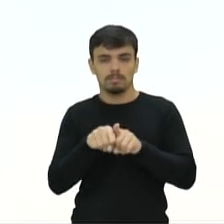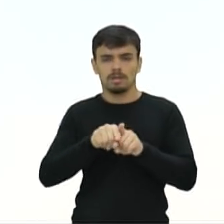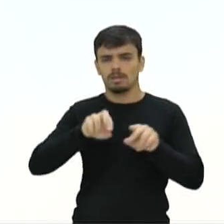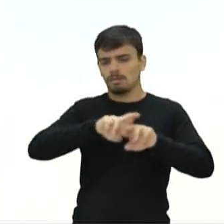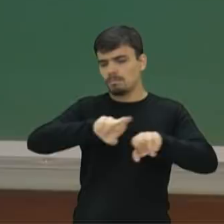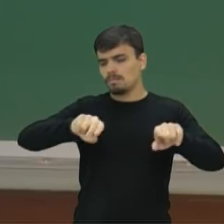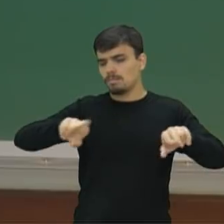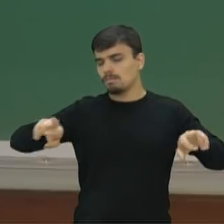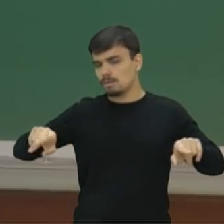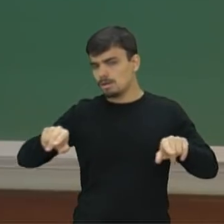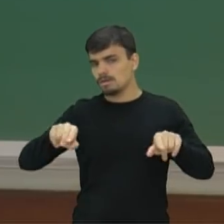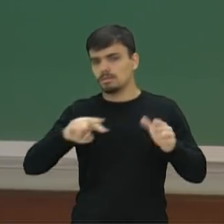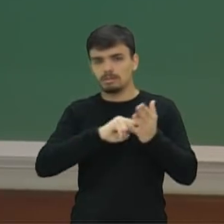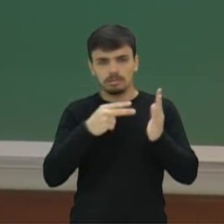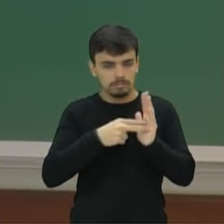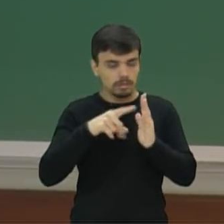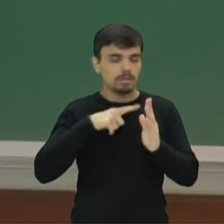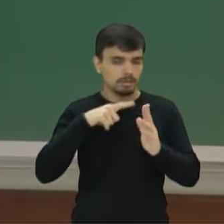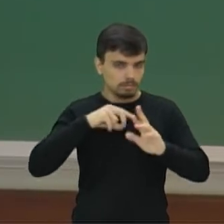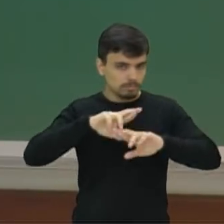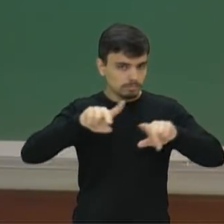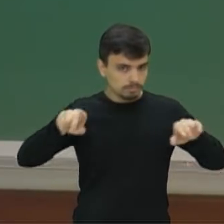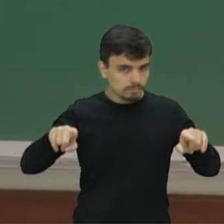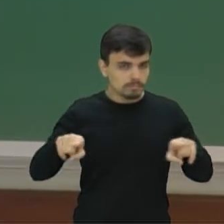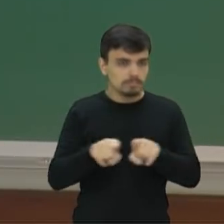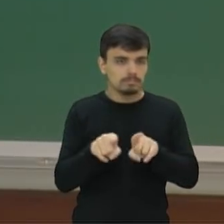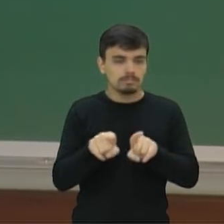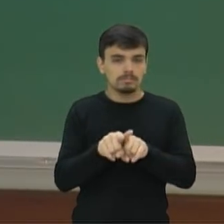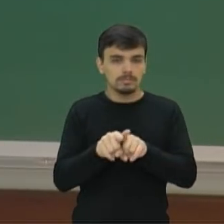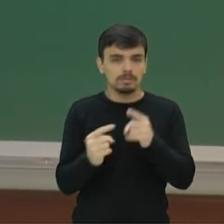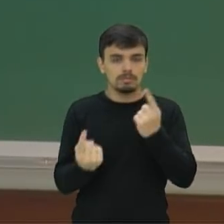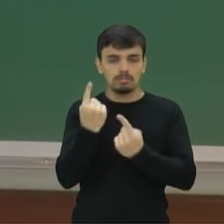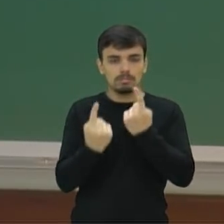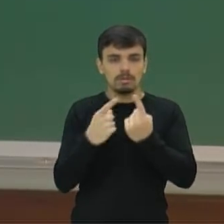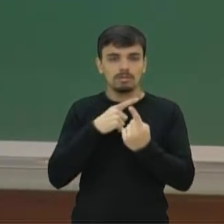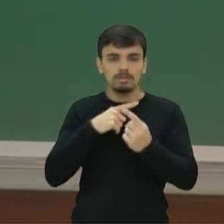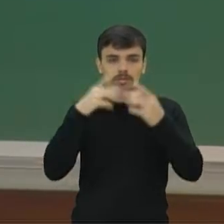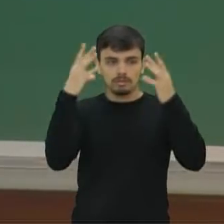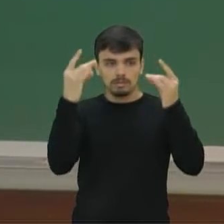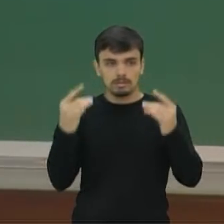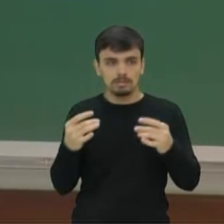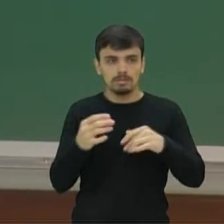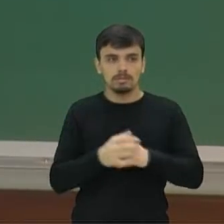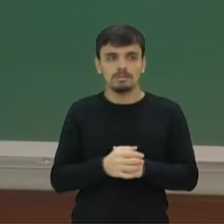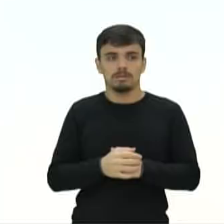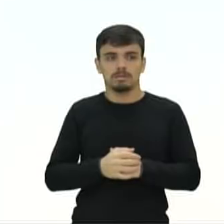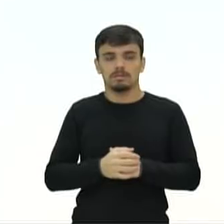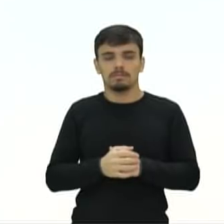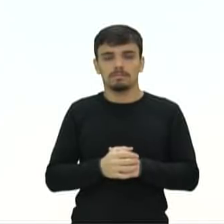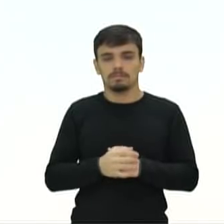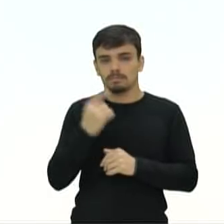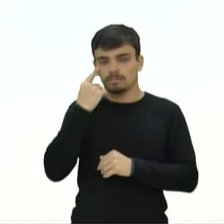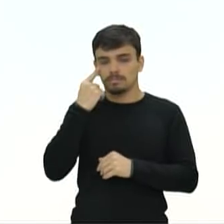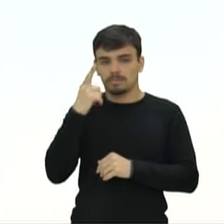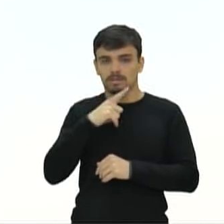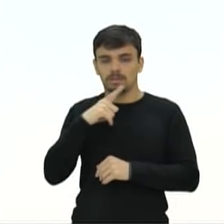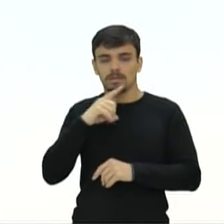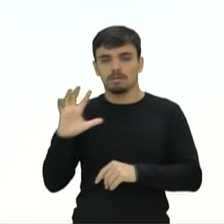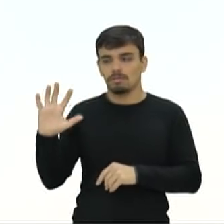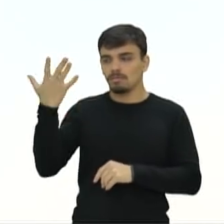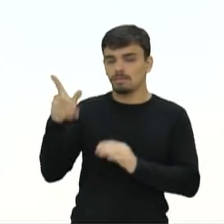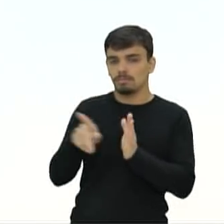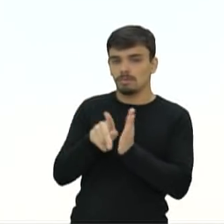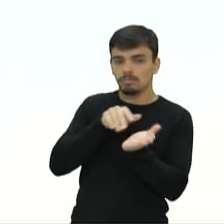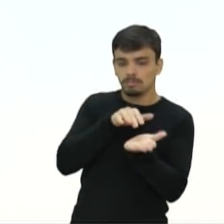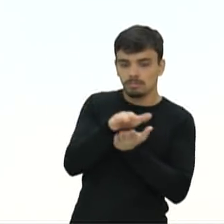palavra consumo, ela pode ter vários significados, dos quais nós podemos destacar lá na tela, ó. Ato ou efeito de